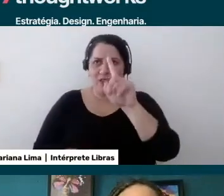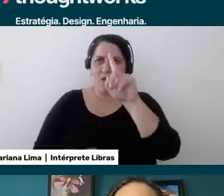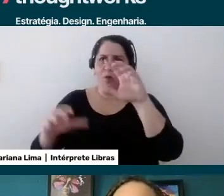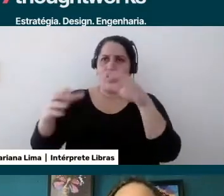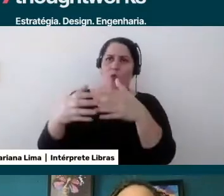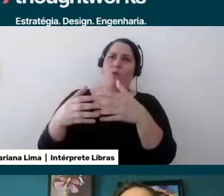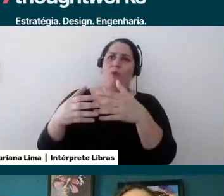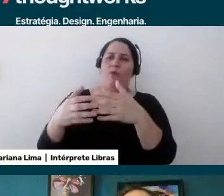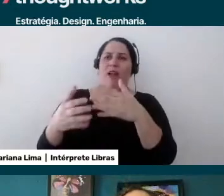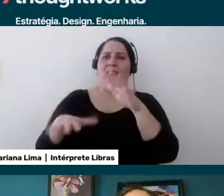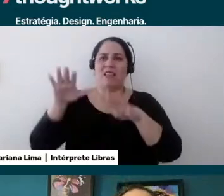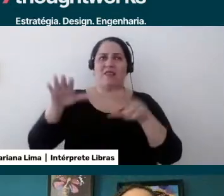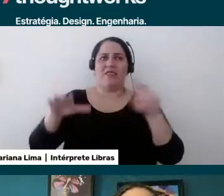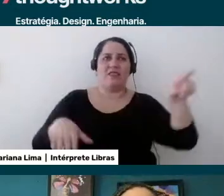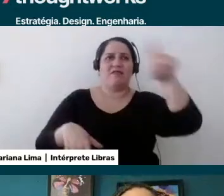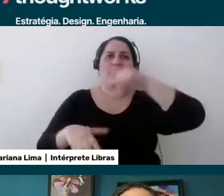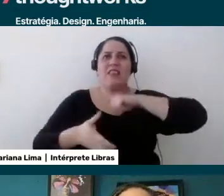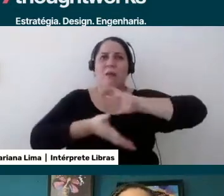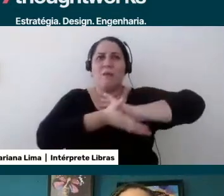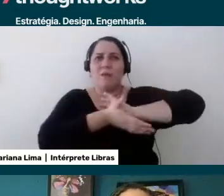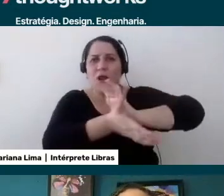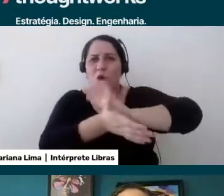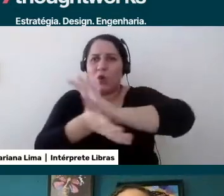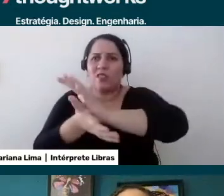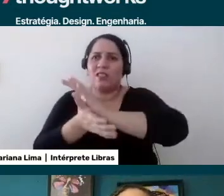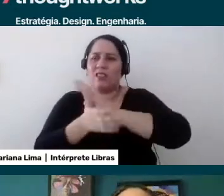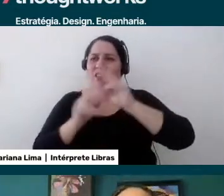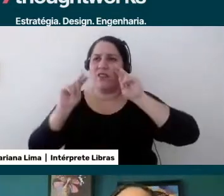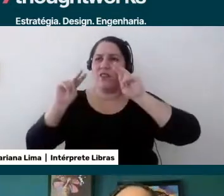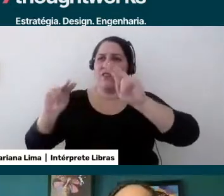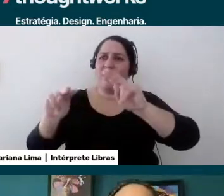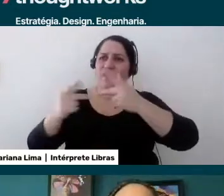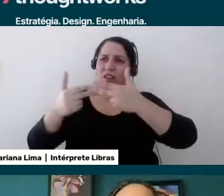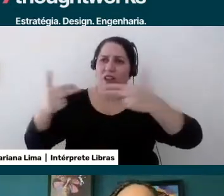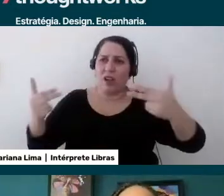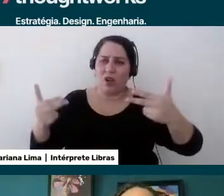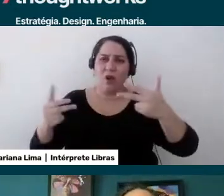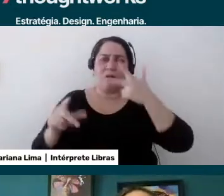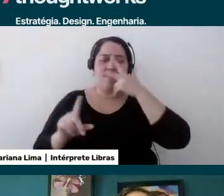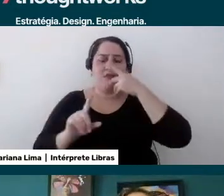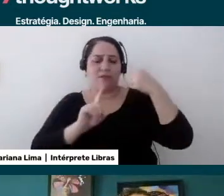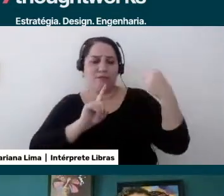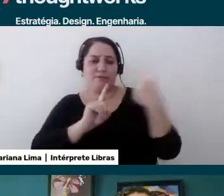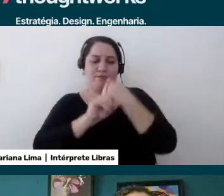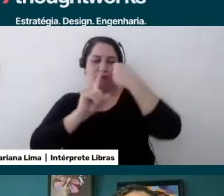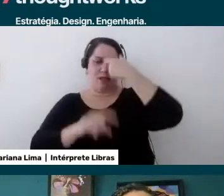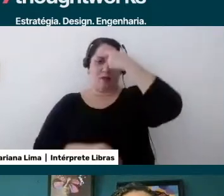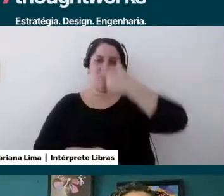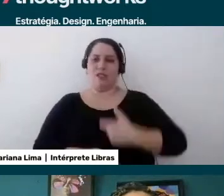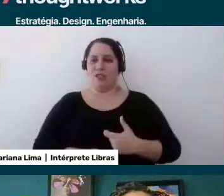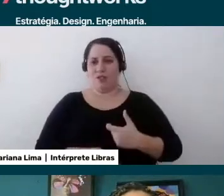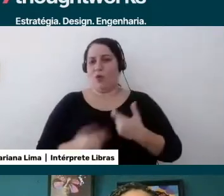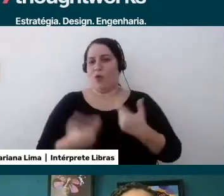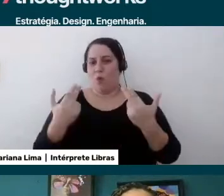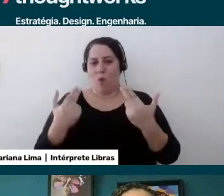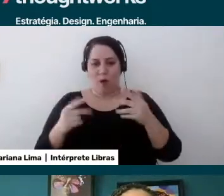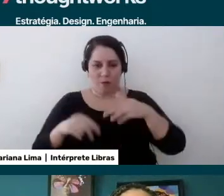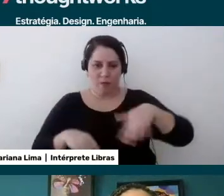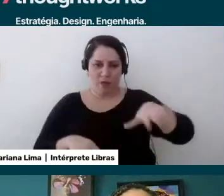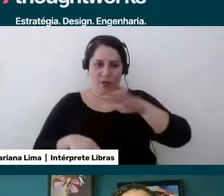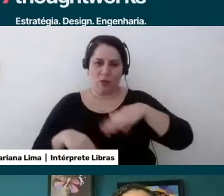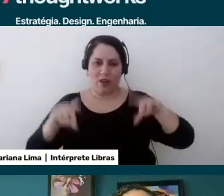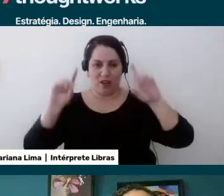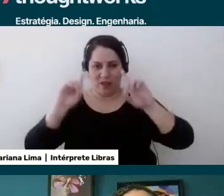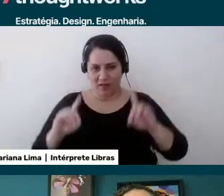nosso capacitismo, em função das condições, que tem um impacto muito grande, é também com as pessoas com deficiência. Então, a